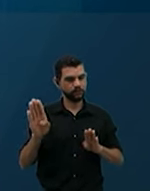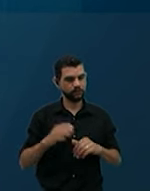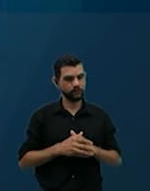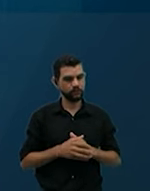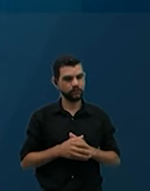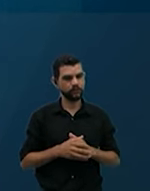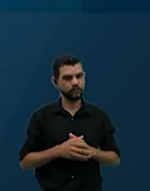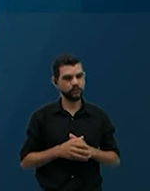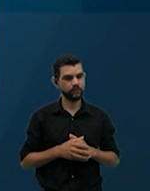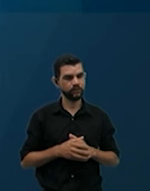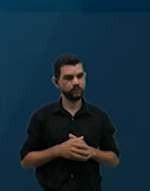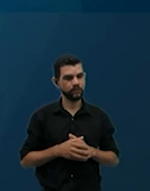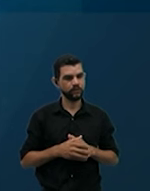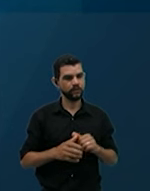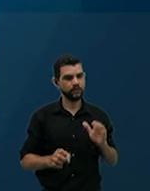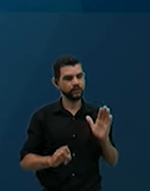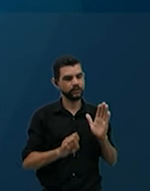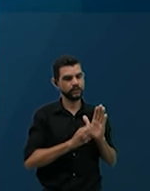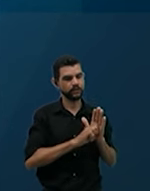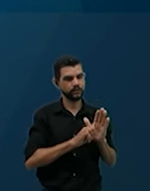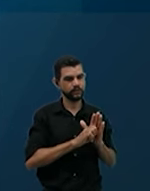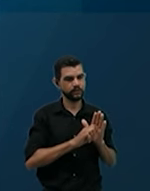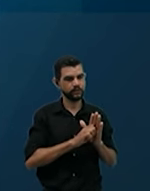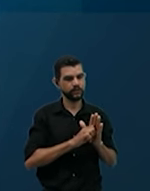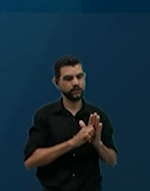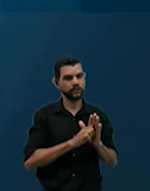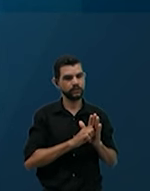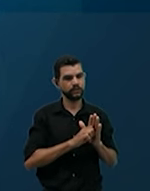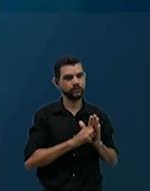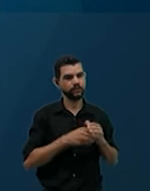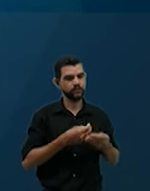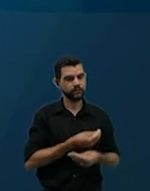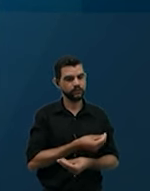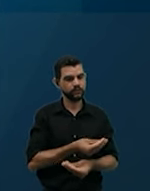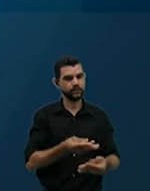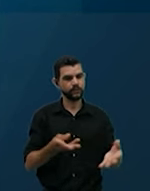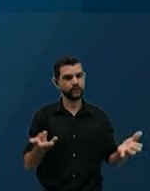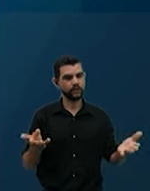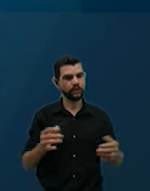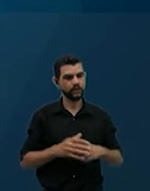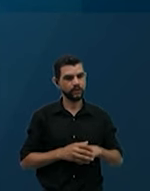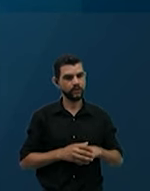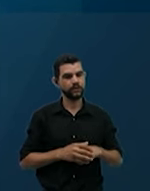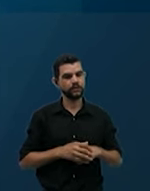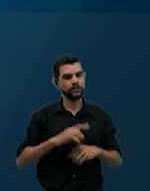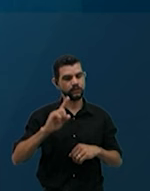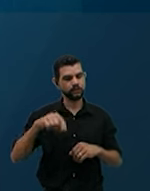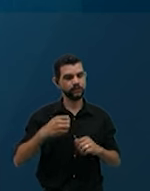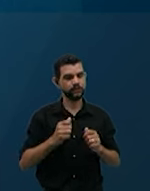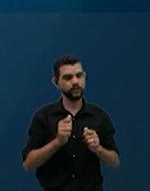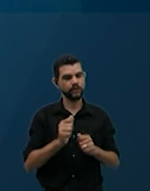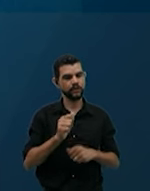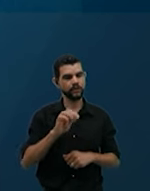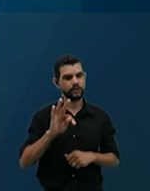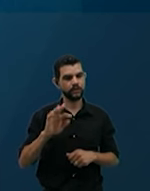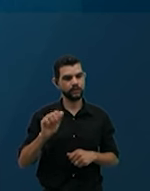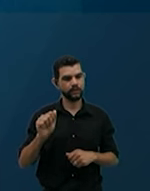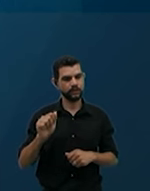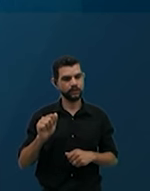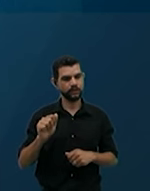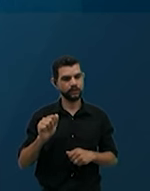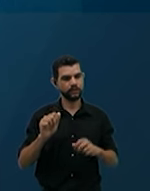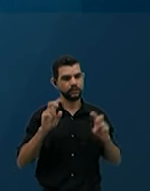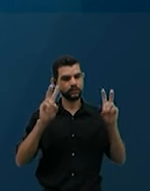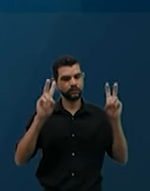aos leilões cujos editais sejam publicizados após a publicação da ata de julgamento do tema